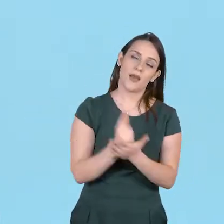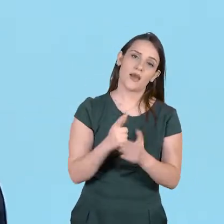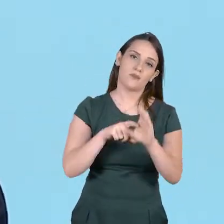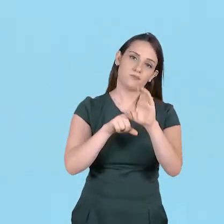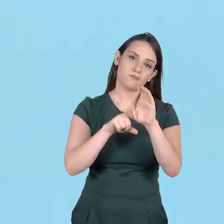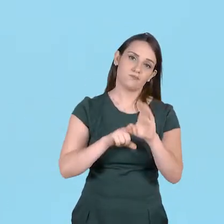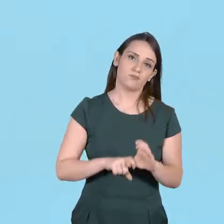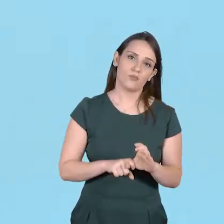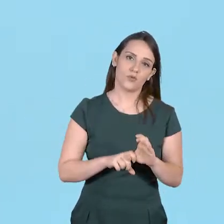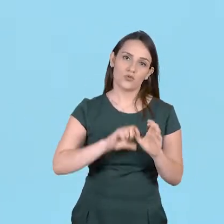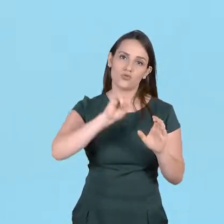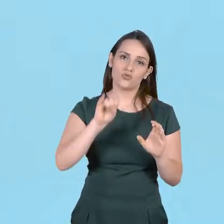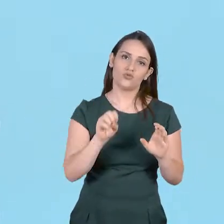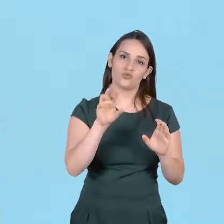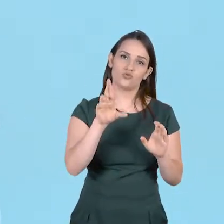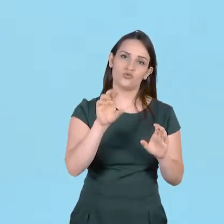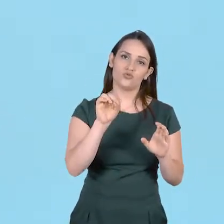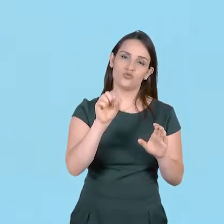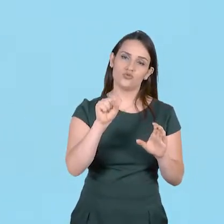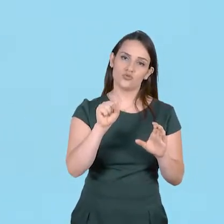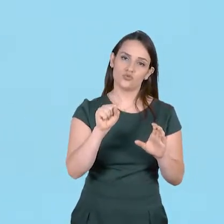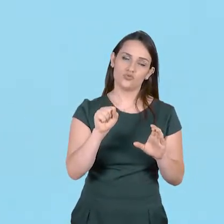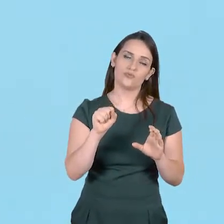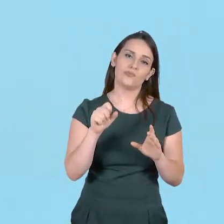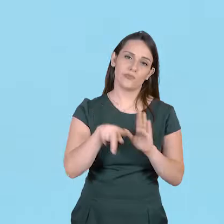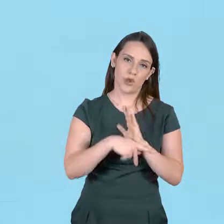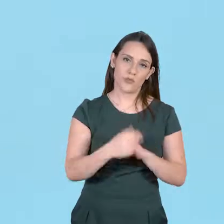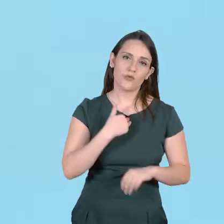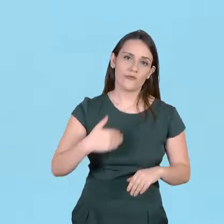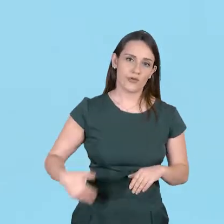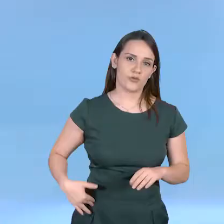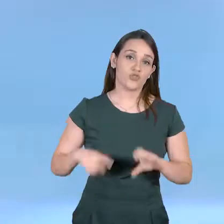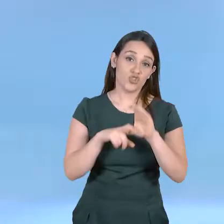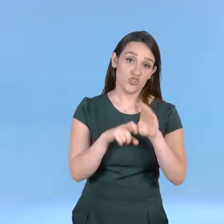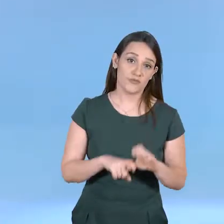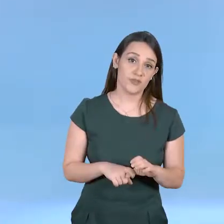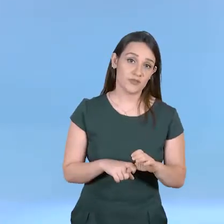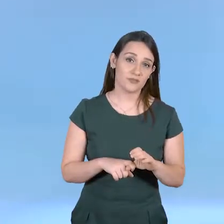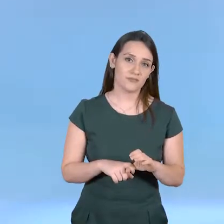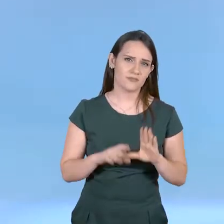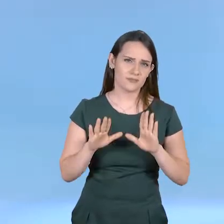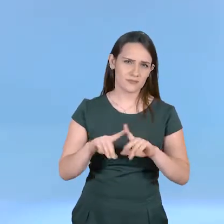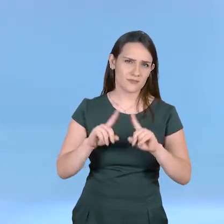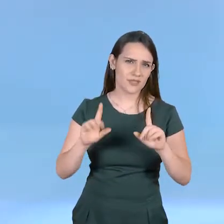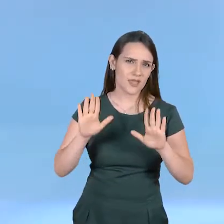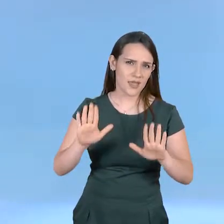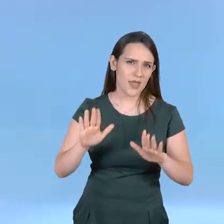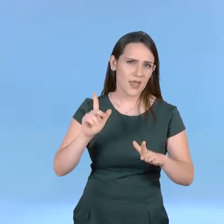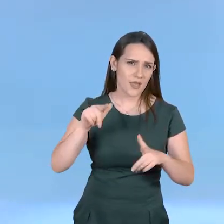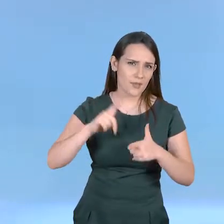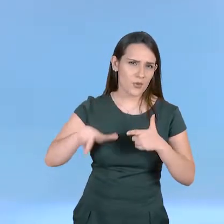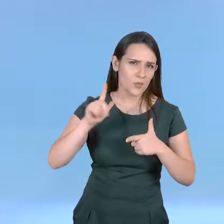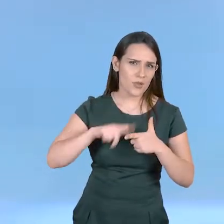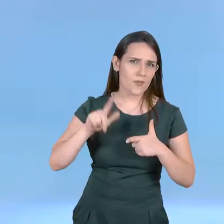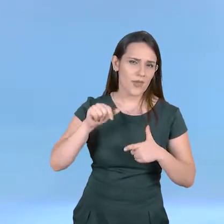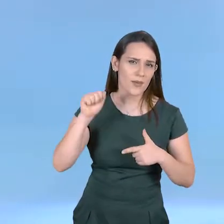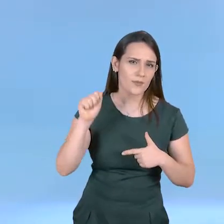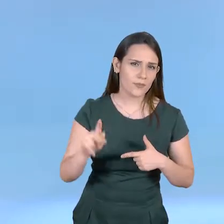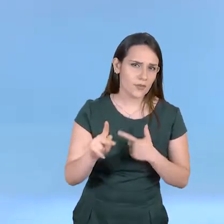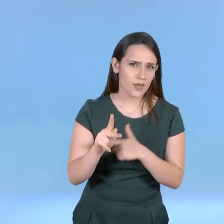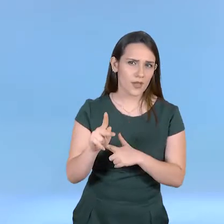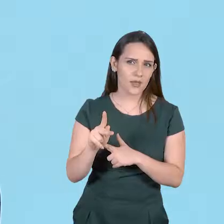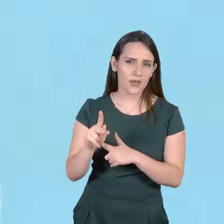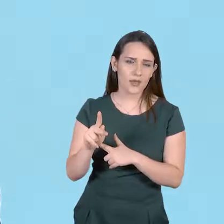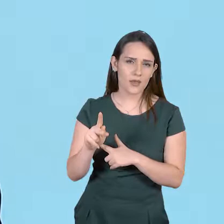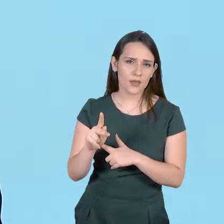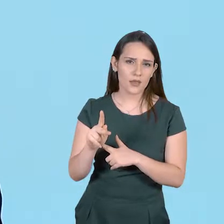juros da dívida pública. Então, veja bem, será que o problema é a Previdência? É a Previdência que está quebrando o Brasil?